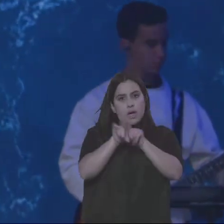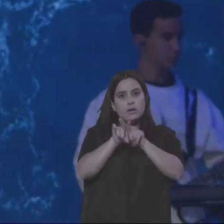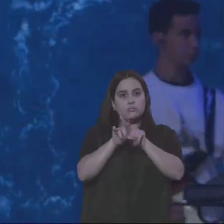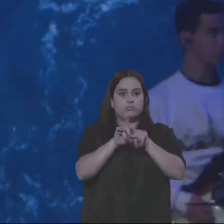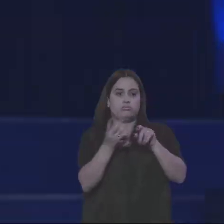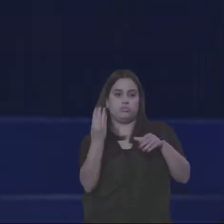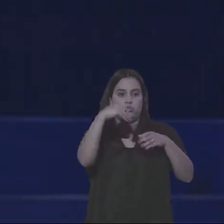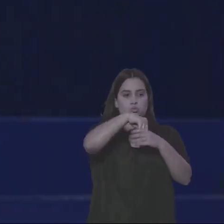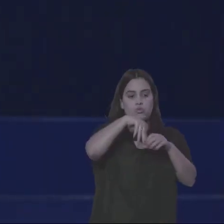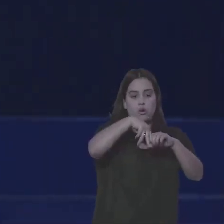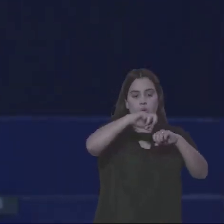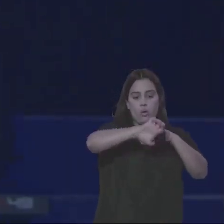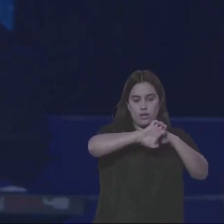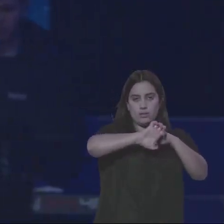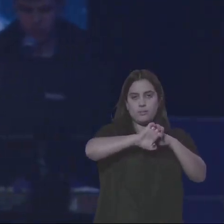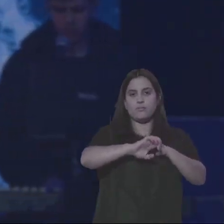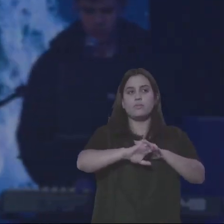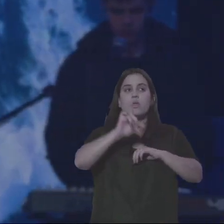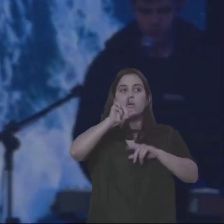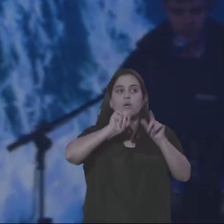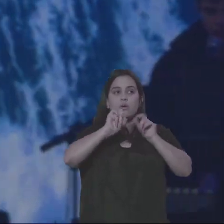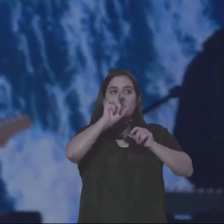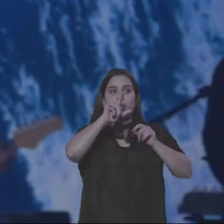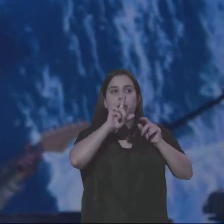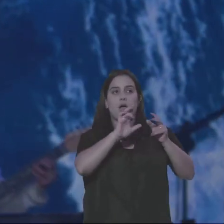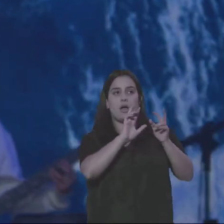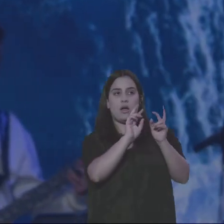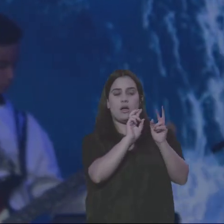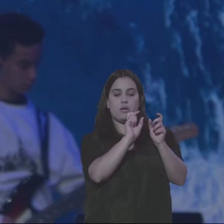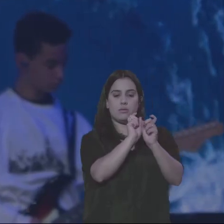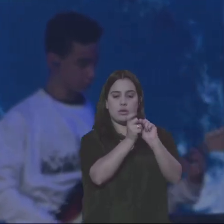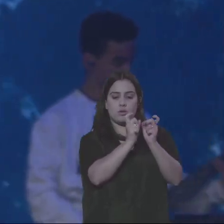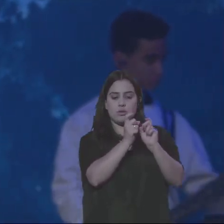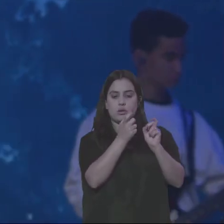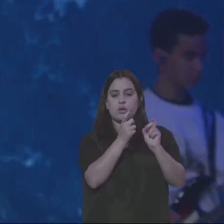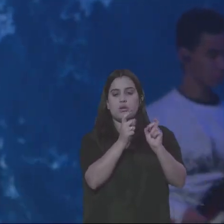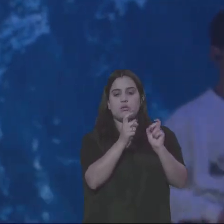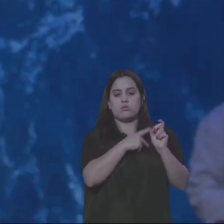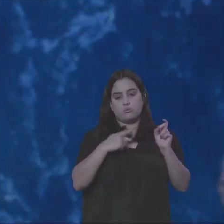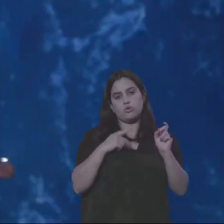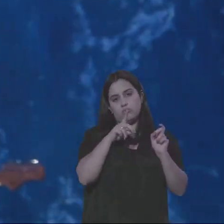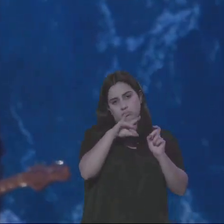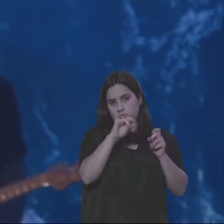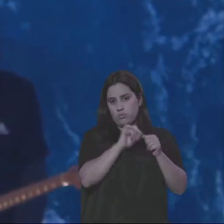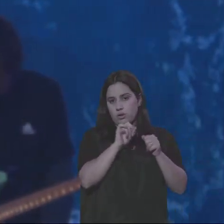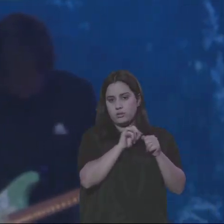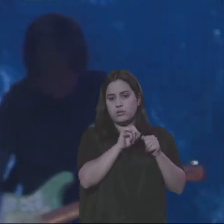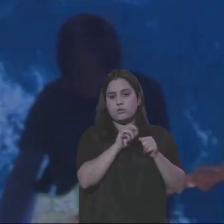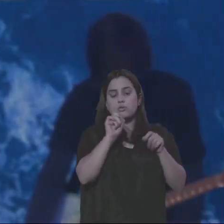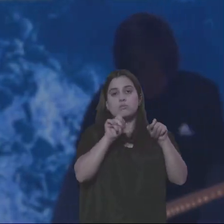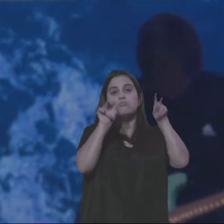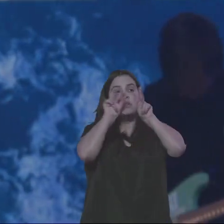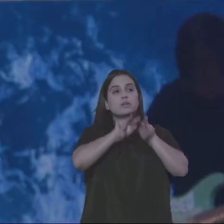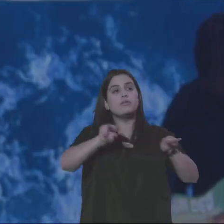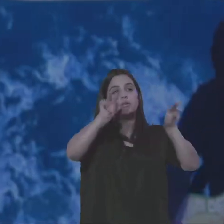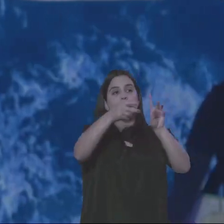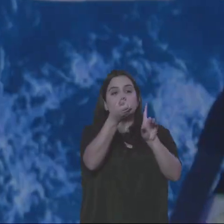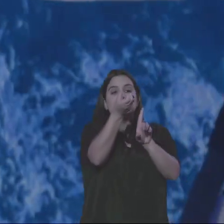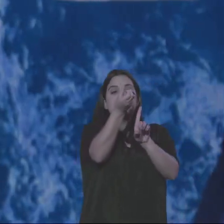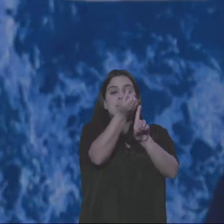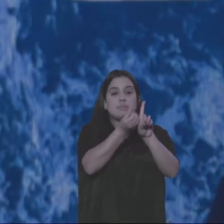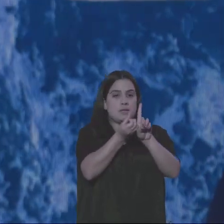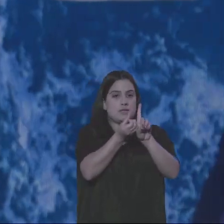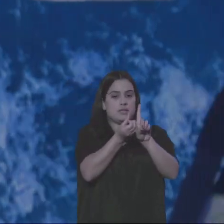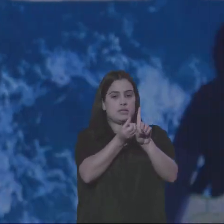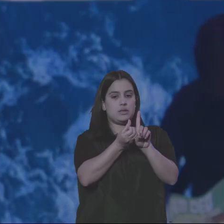Então, é a reunião que nossos pastores vão dar a visão daquilo que a gente tem para esse semestre, os alvos